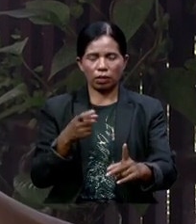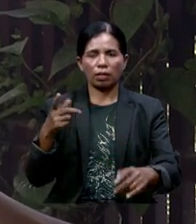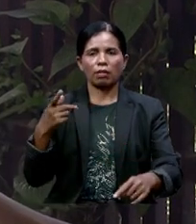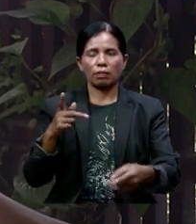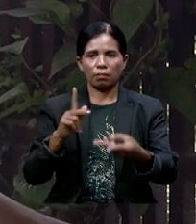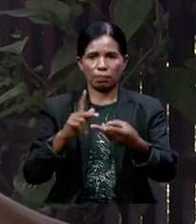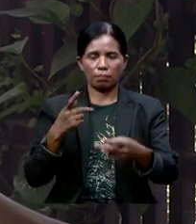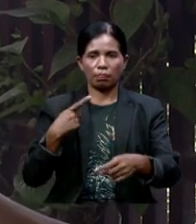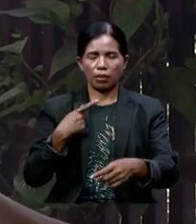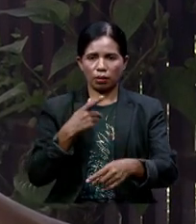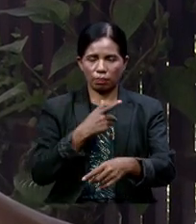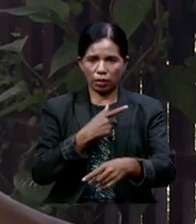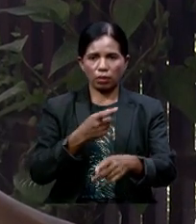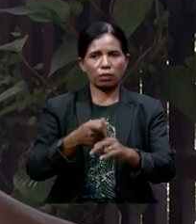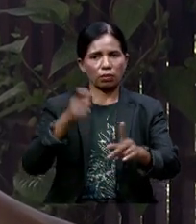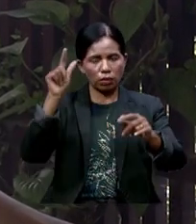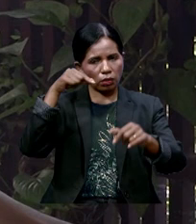parlamento, o se governo,